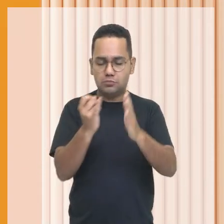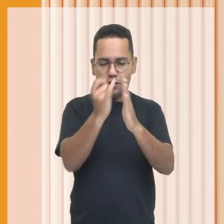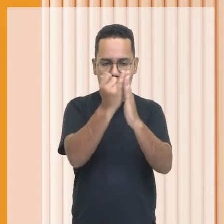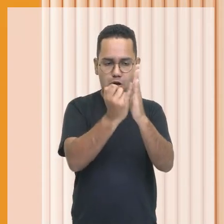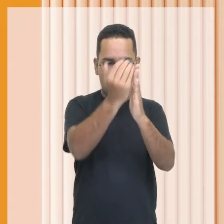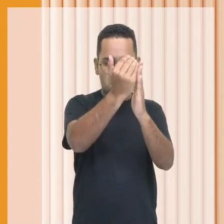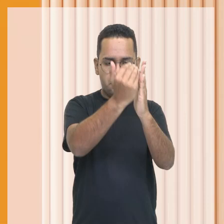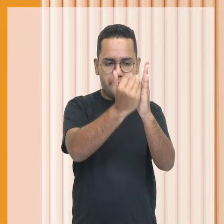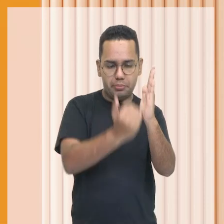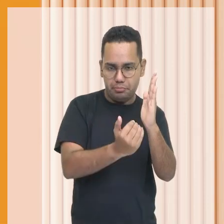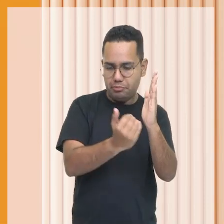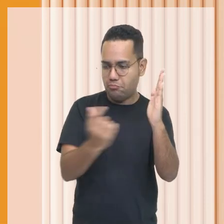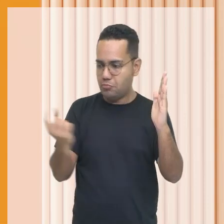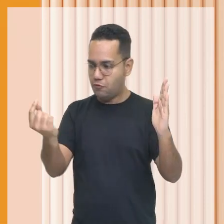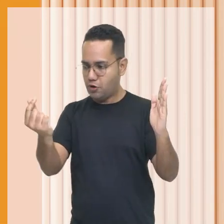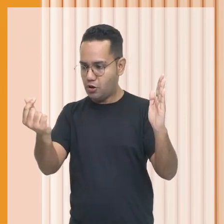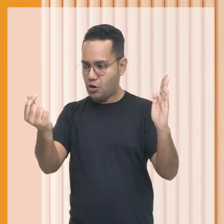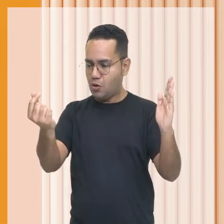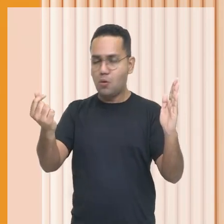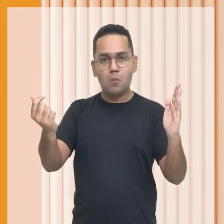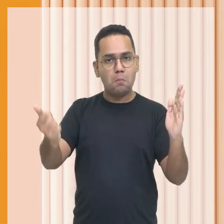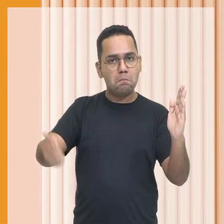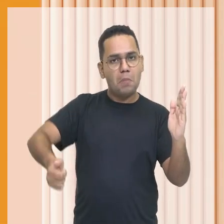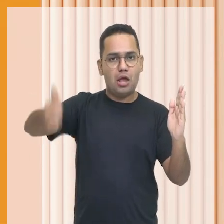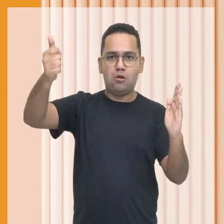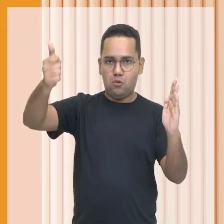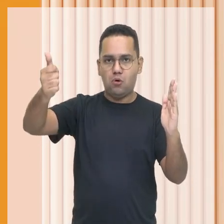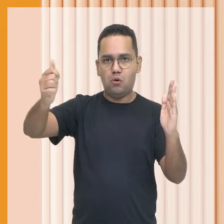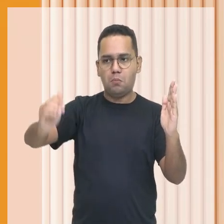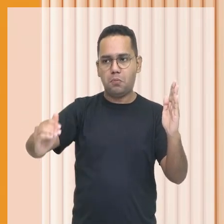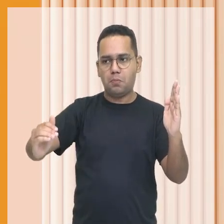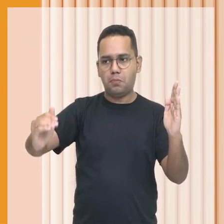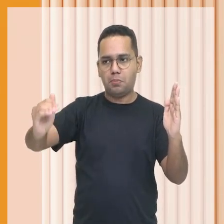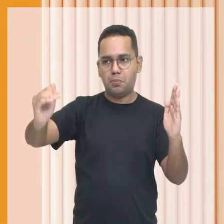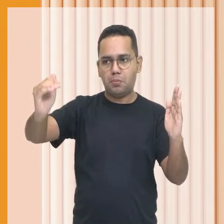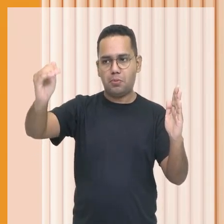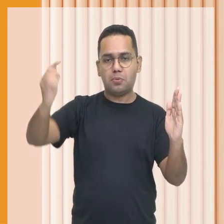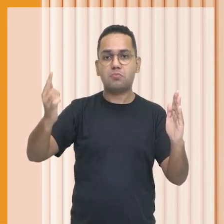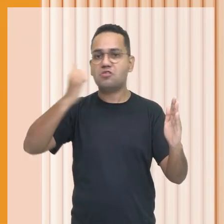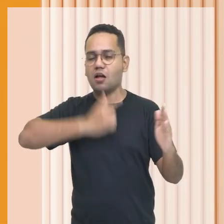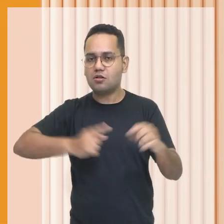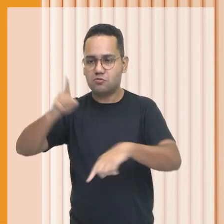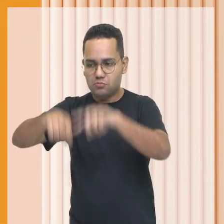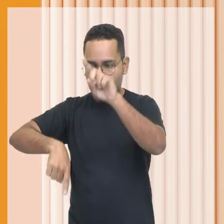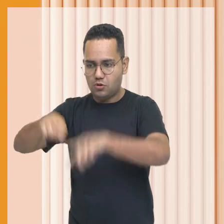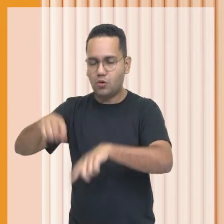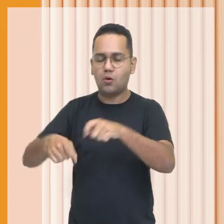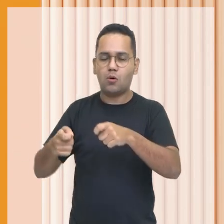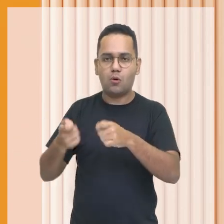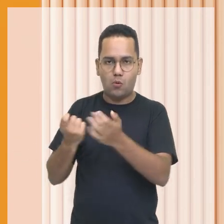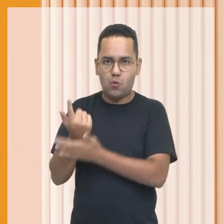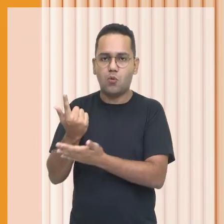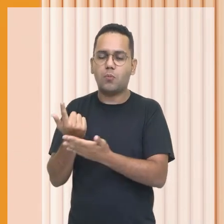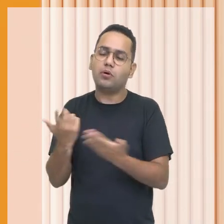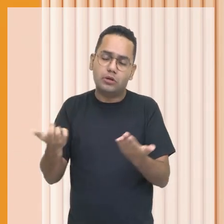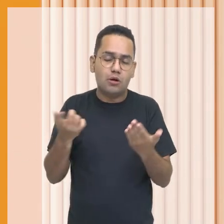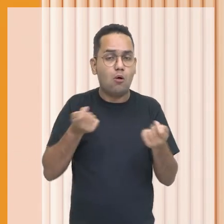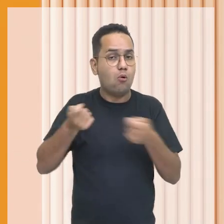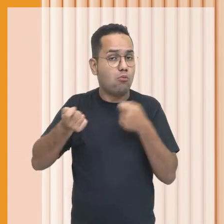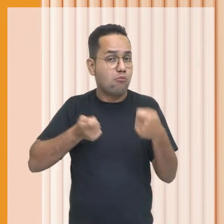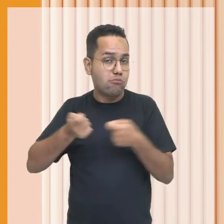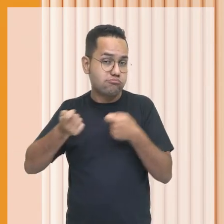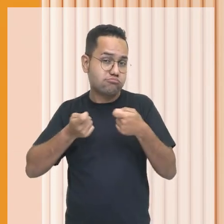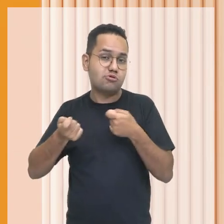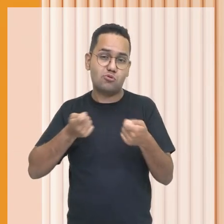todo mundo vive bem. É essa a ideia básica de se manter a inflação da menor forma possível,